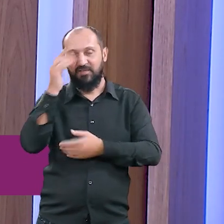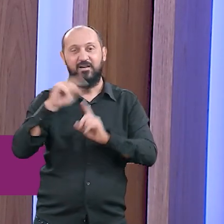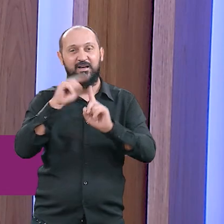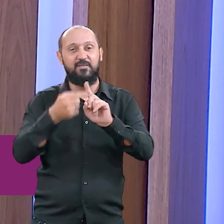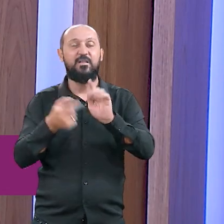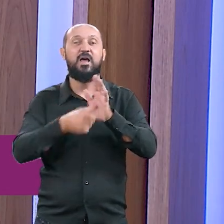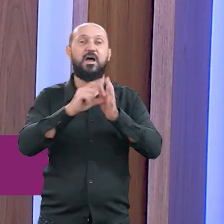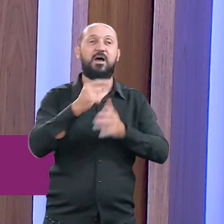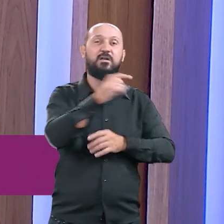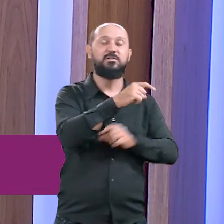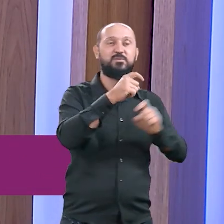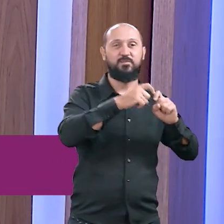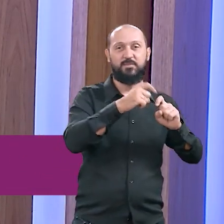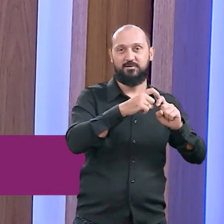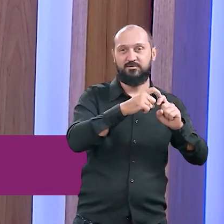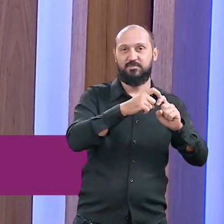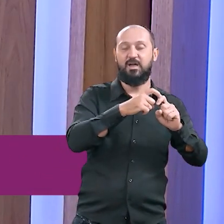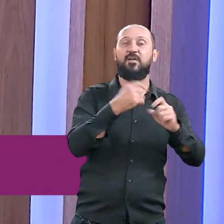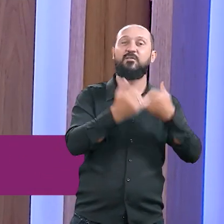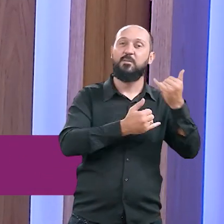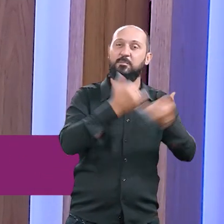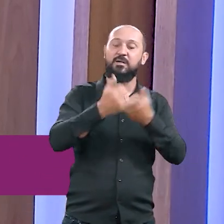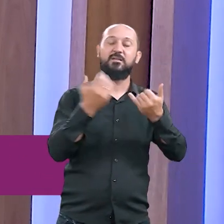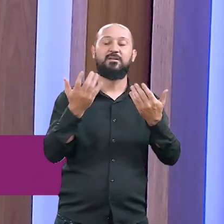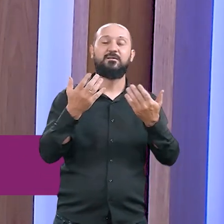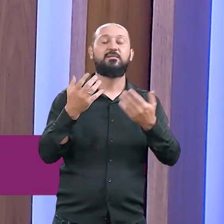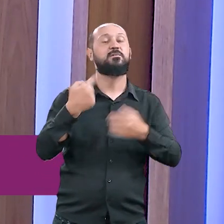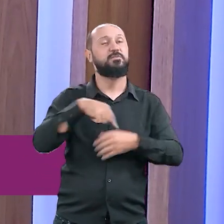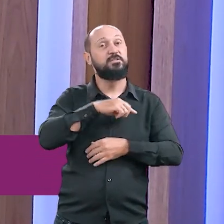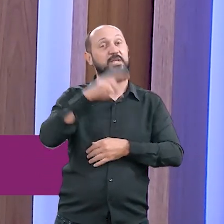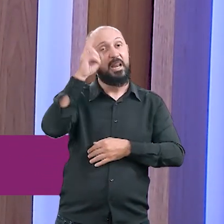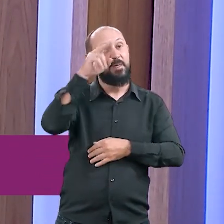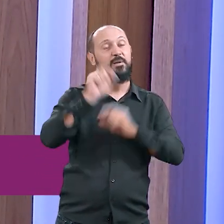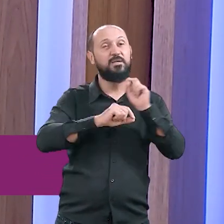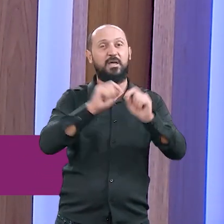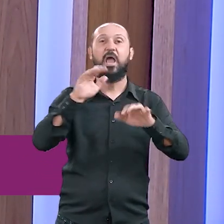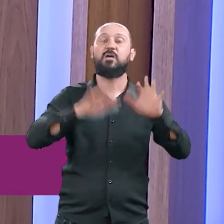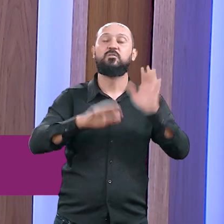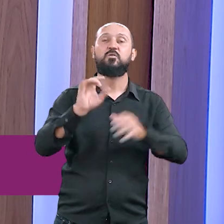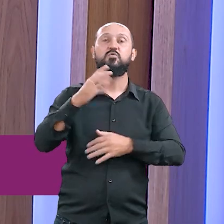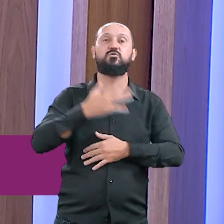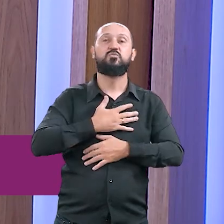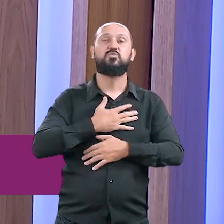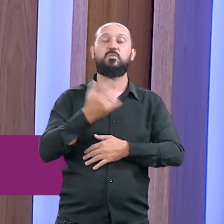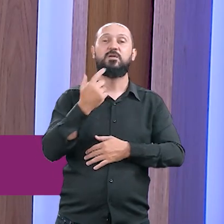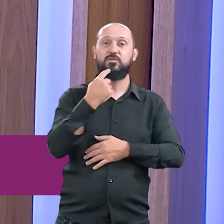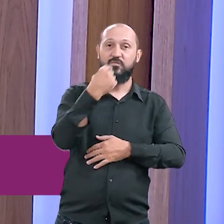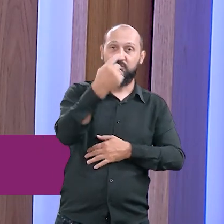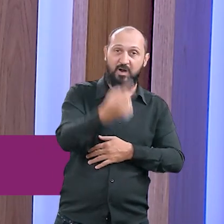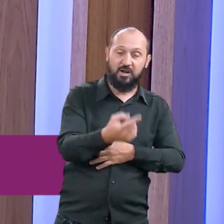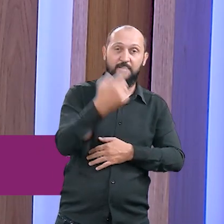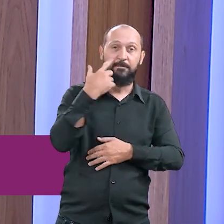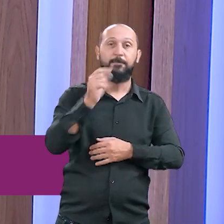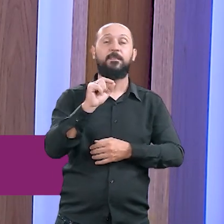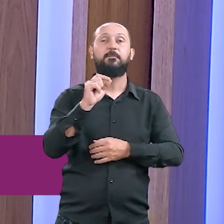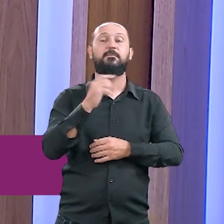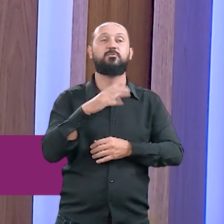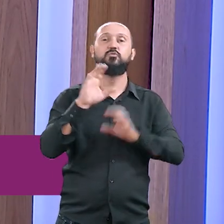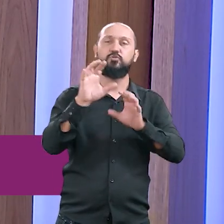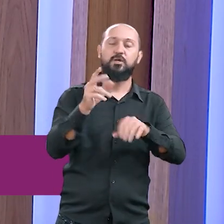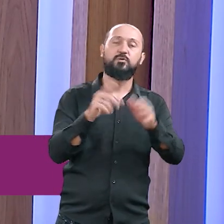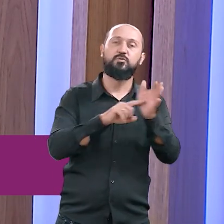racional do custo de armazenamento disso tudo. É que né? com isso surgem tantas teorias, né? As pessoas, elas também criam. E a gente sabe, né, que de fato o